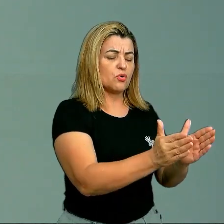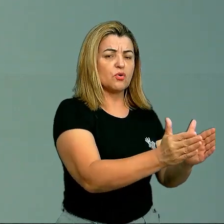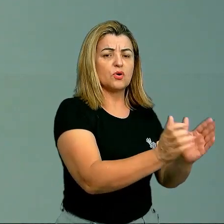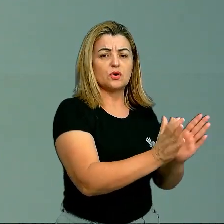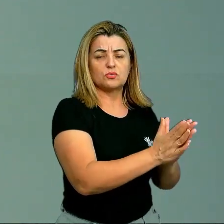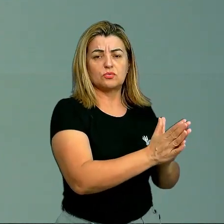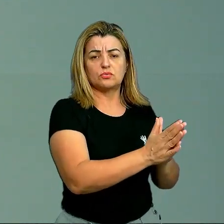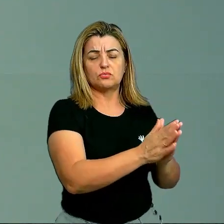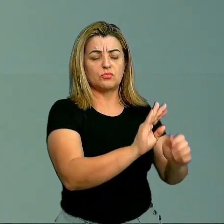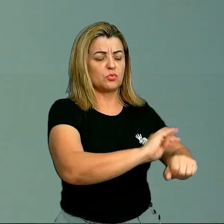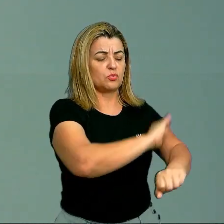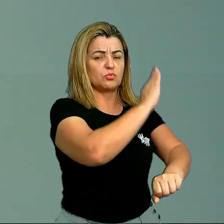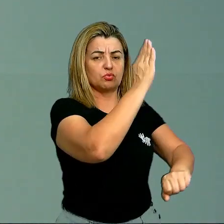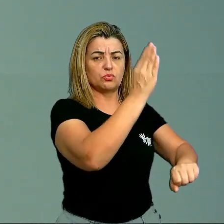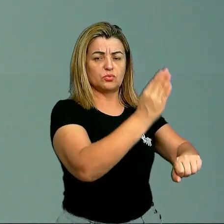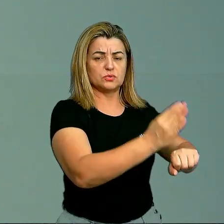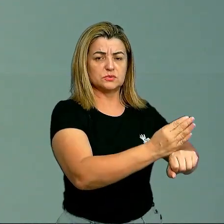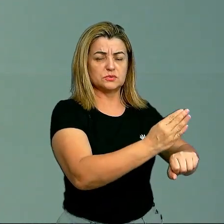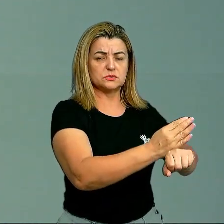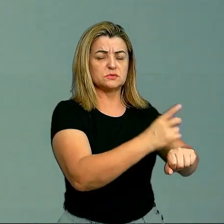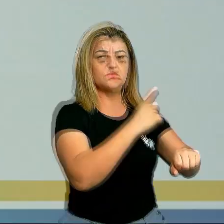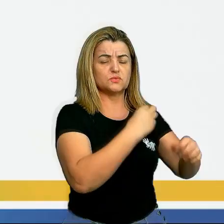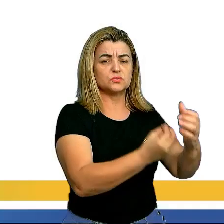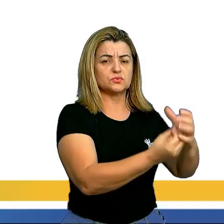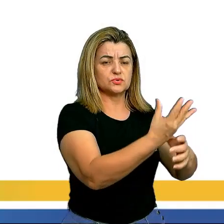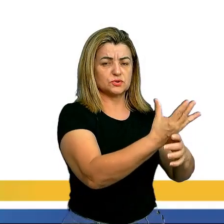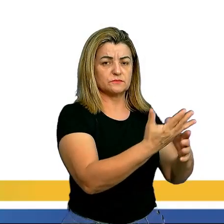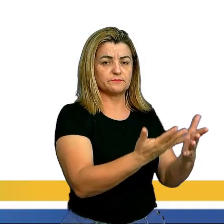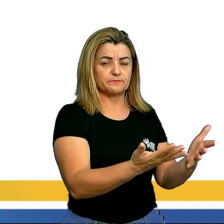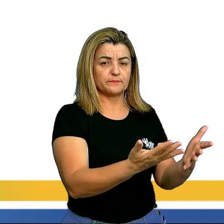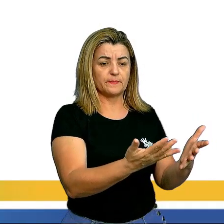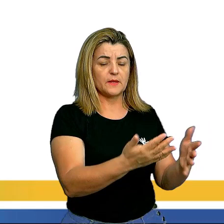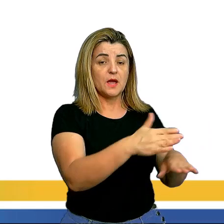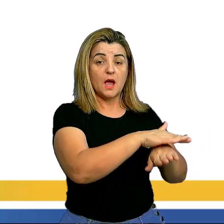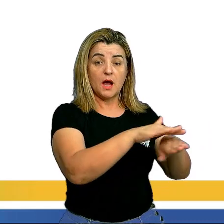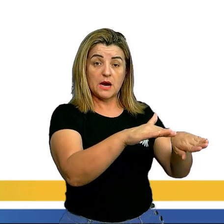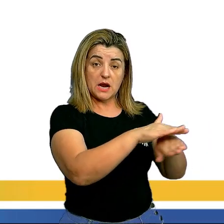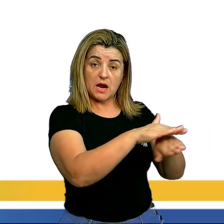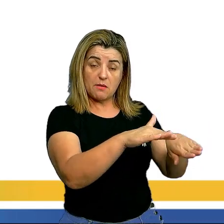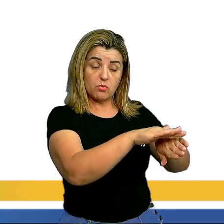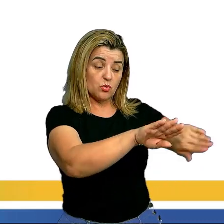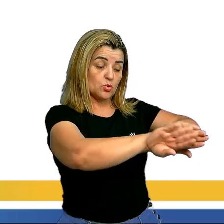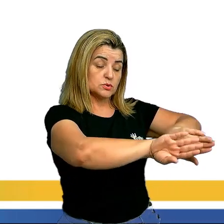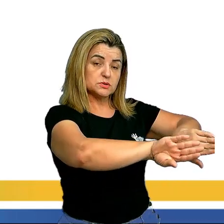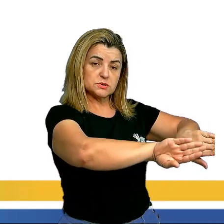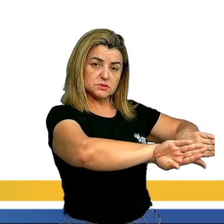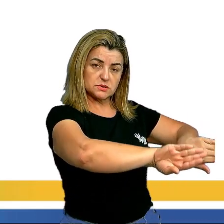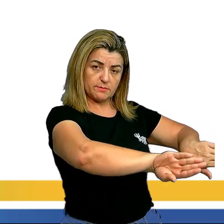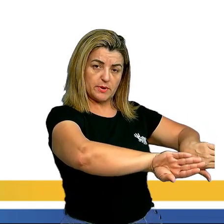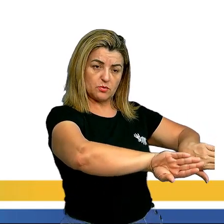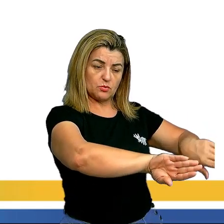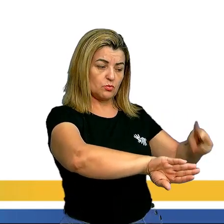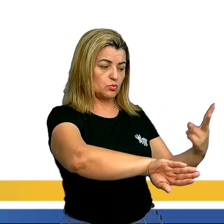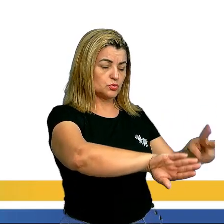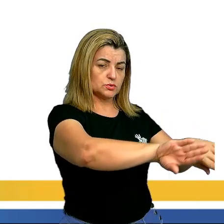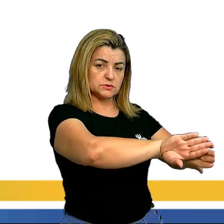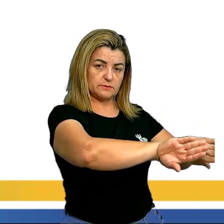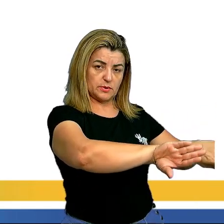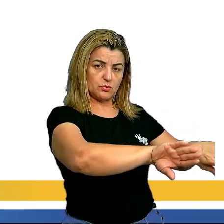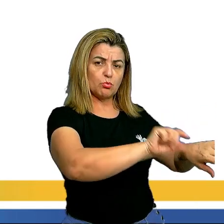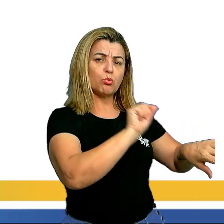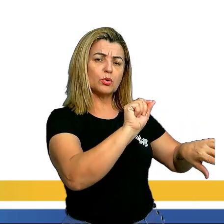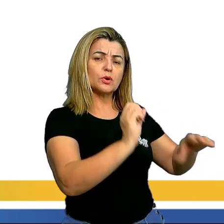né? Acabou aí surgindo no caso. Então, acabou por algum motivo separando essas duas espécies. O que